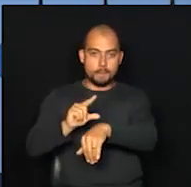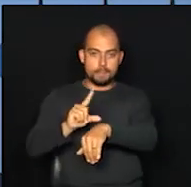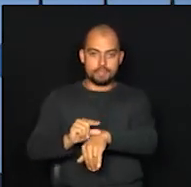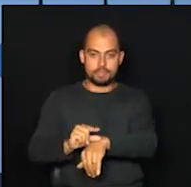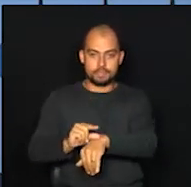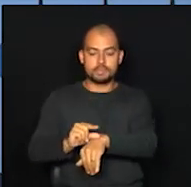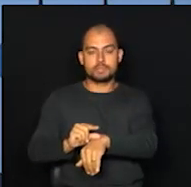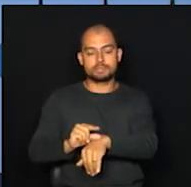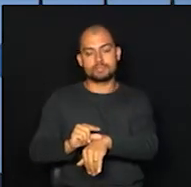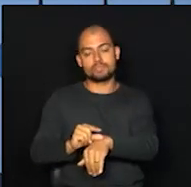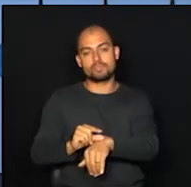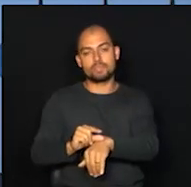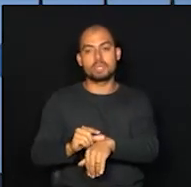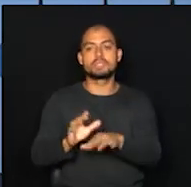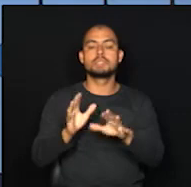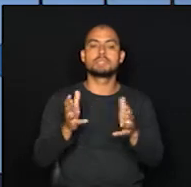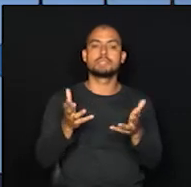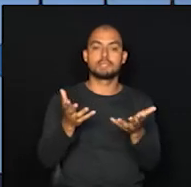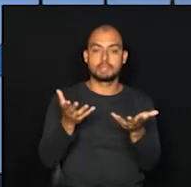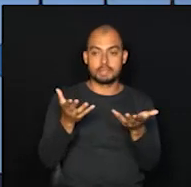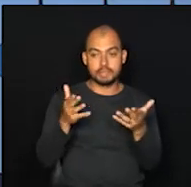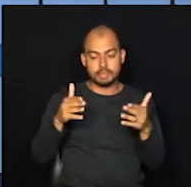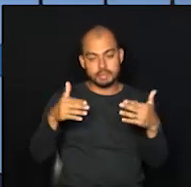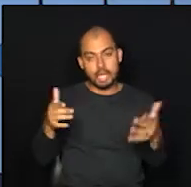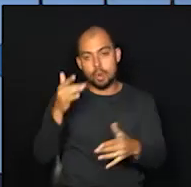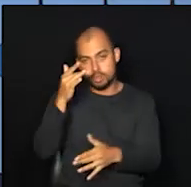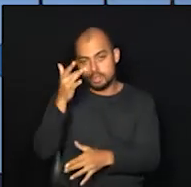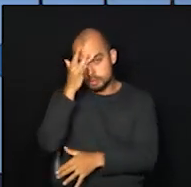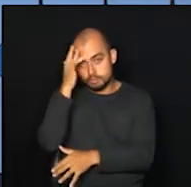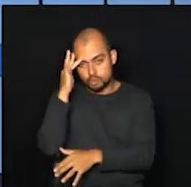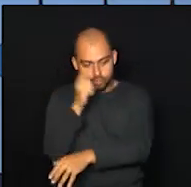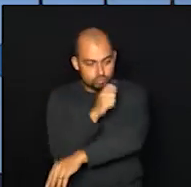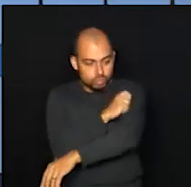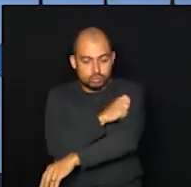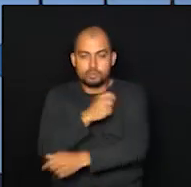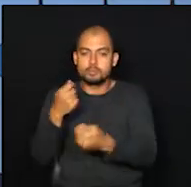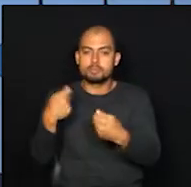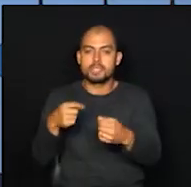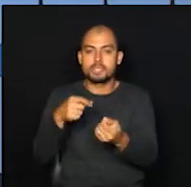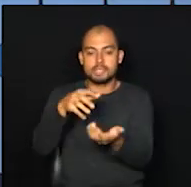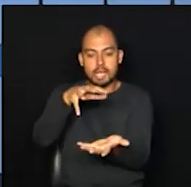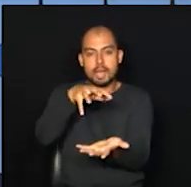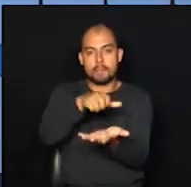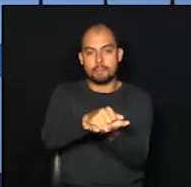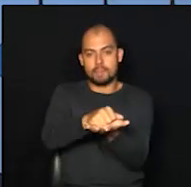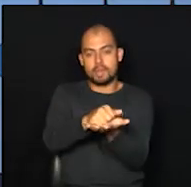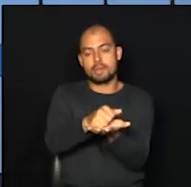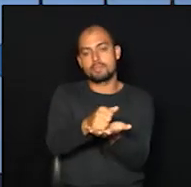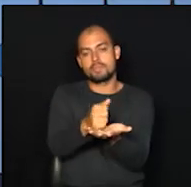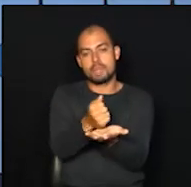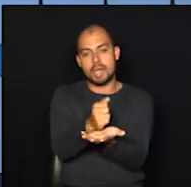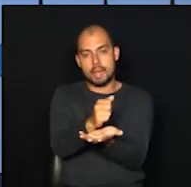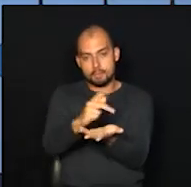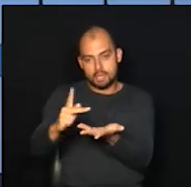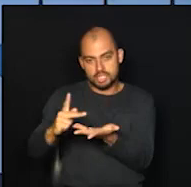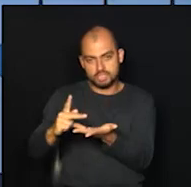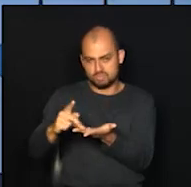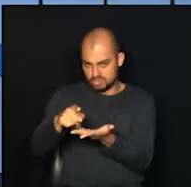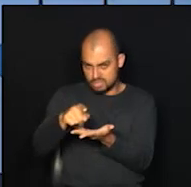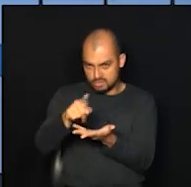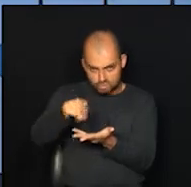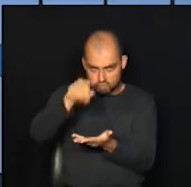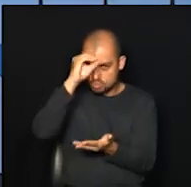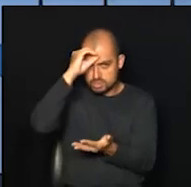que, preferencialmente, os alunos devem confirmar a matrícula pelo aplicativo. Não sabe usar o